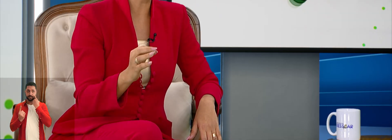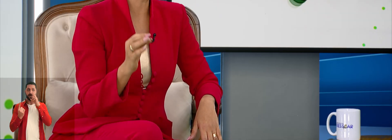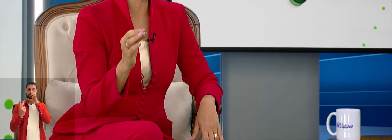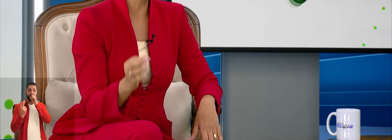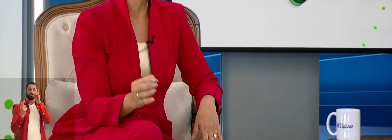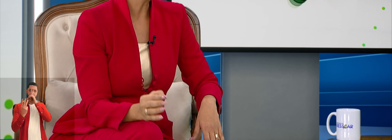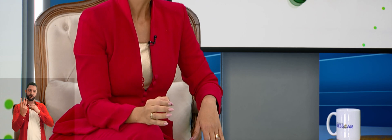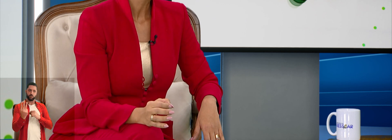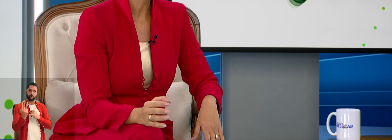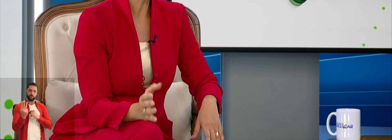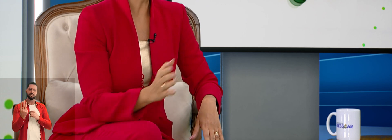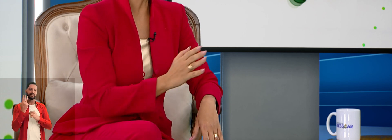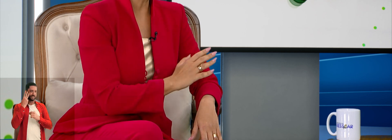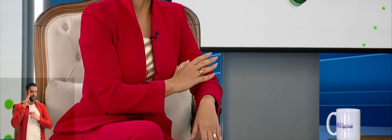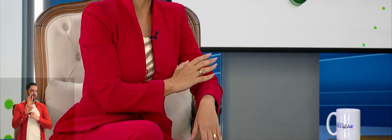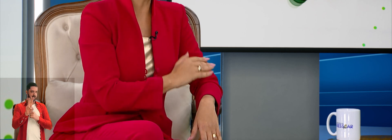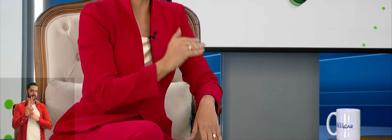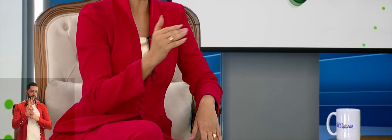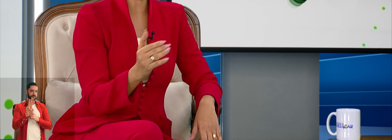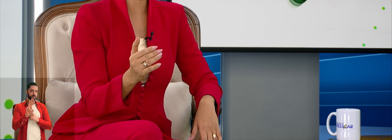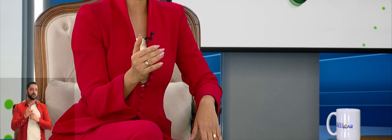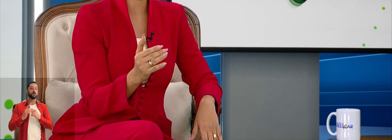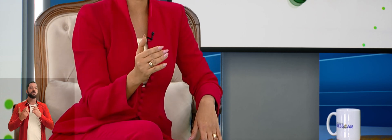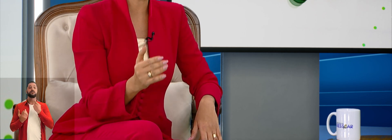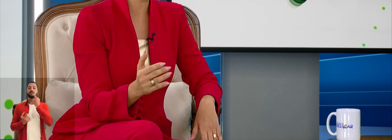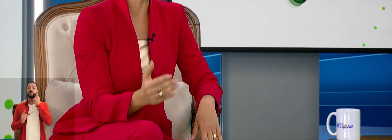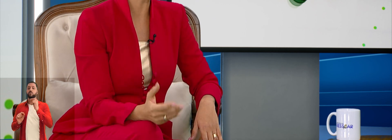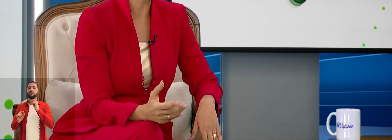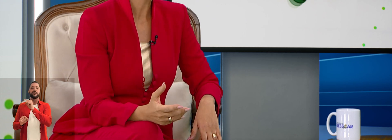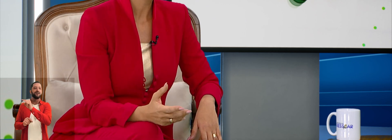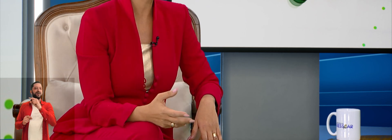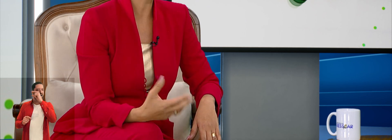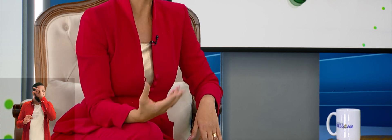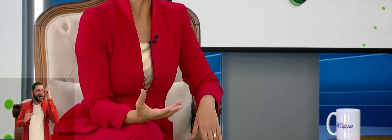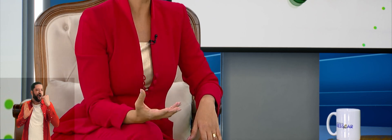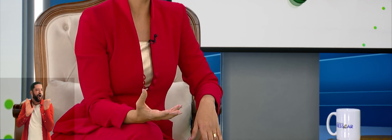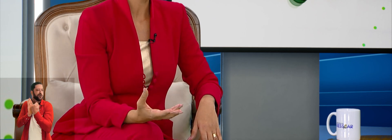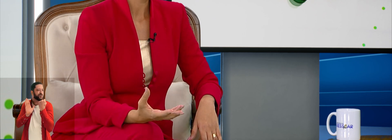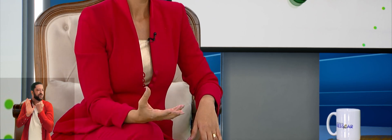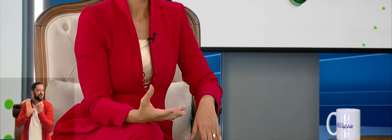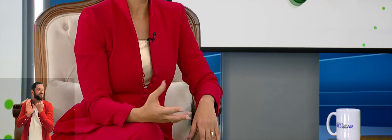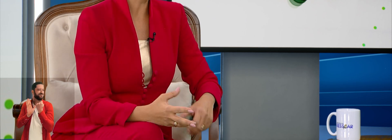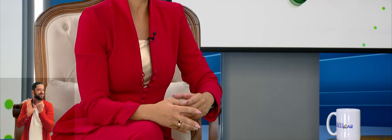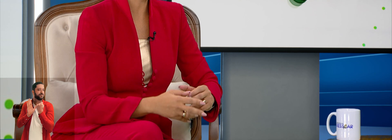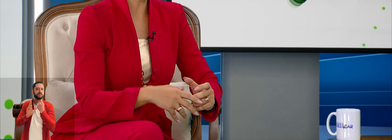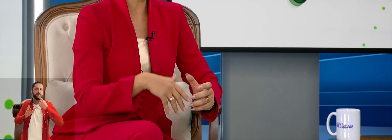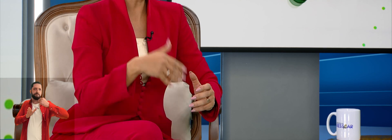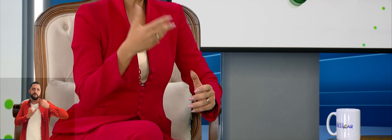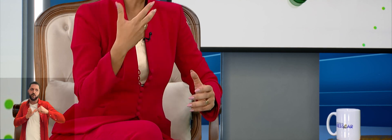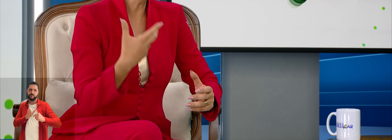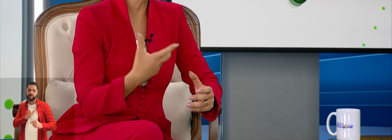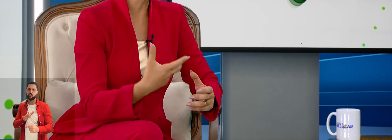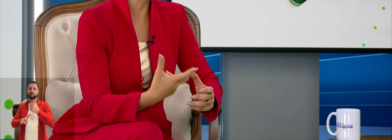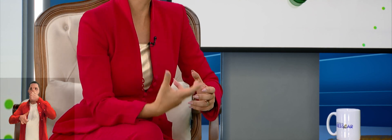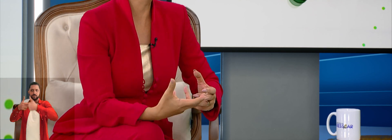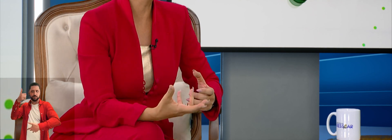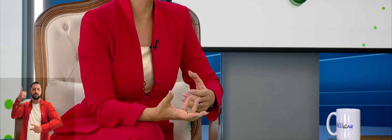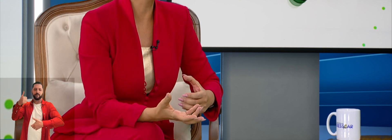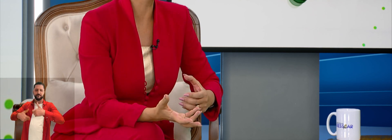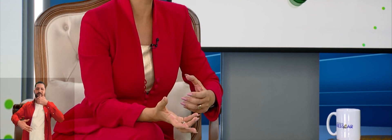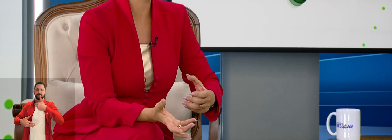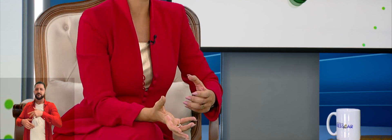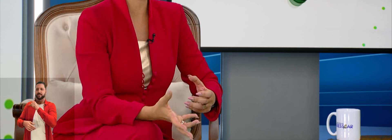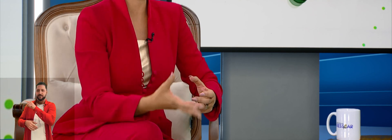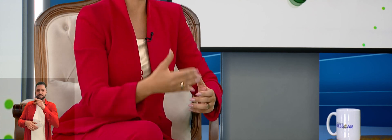sexta, sábado e domingo. São 3 dias. Na sexta-feira, a gente vai trabalhar o quê? Os rótulos. Né? A gente trabalha a fundo nessa questão